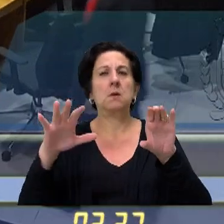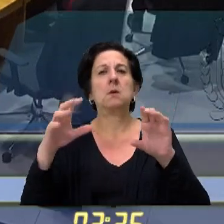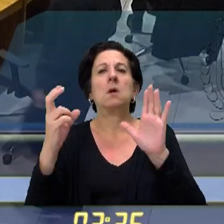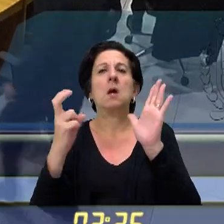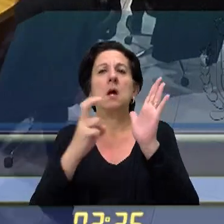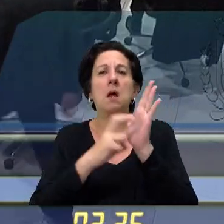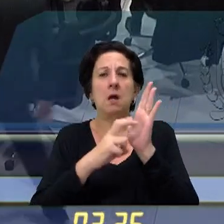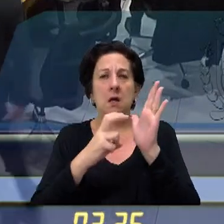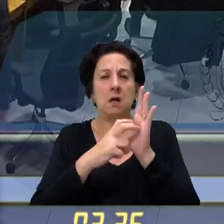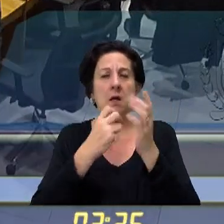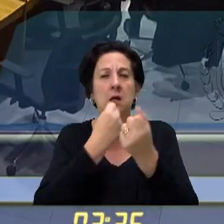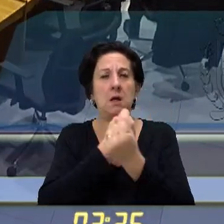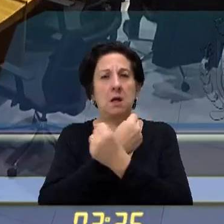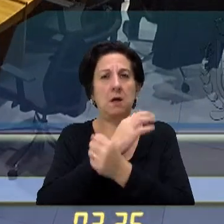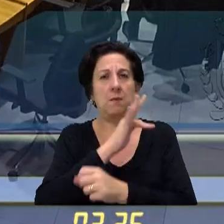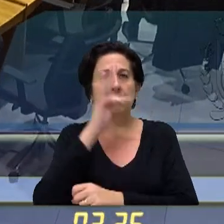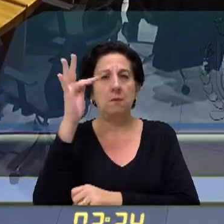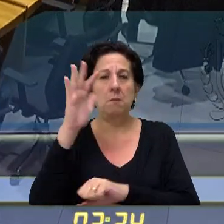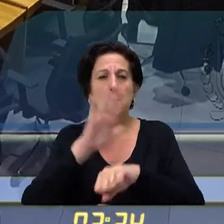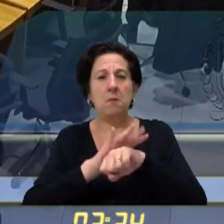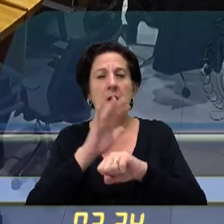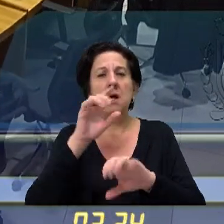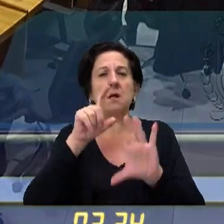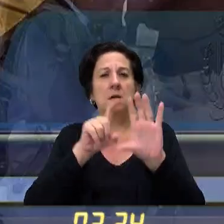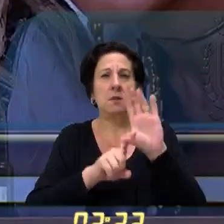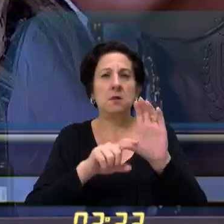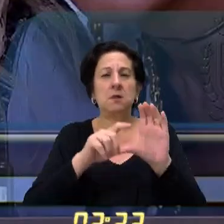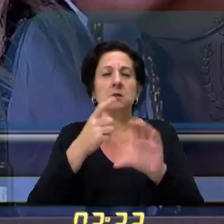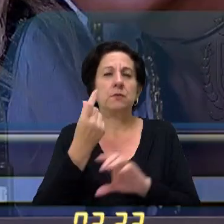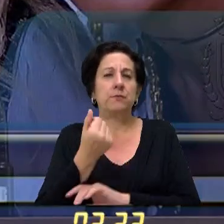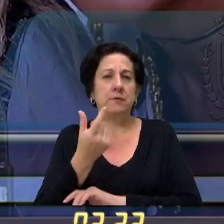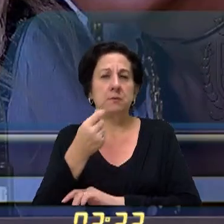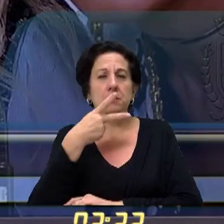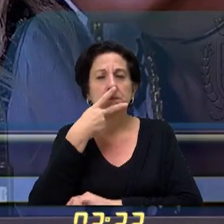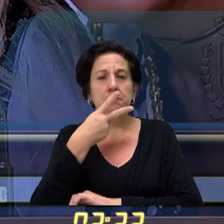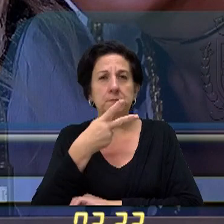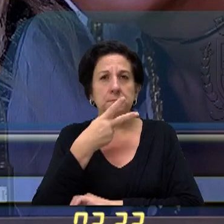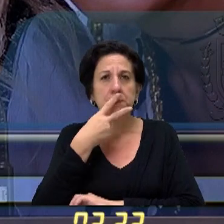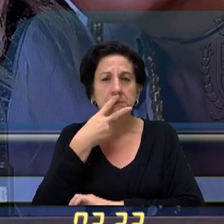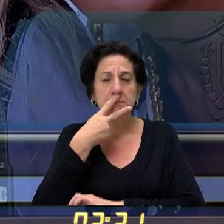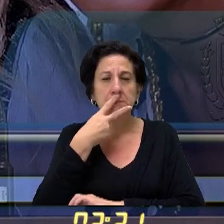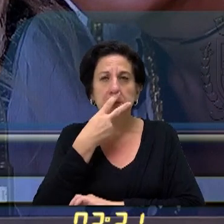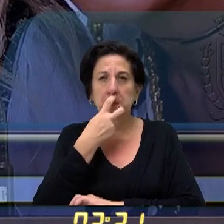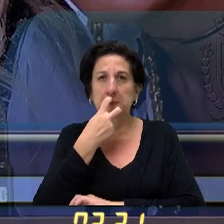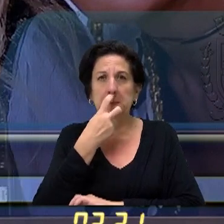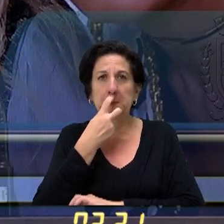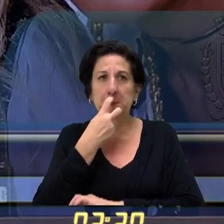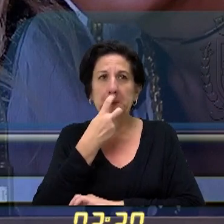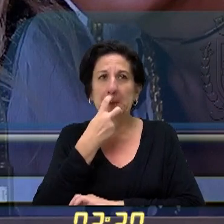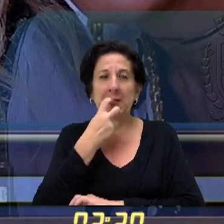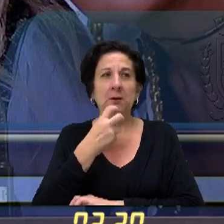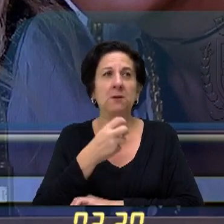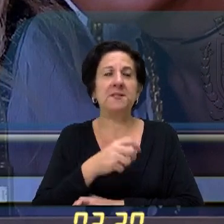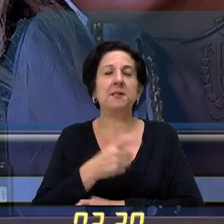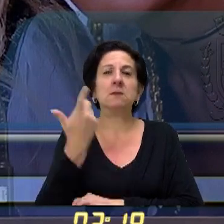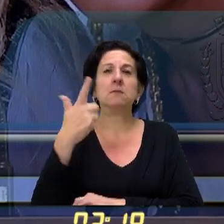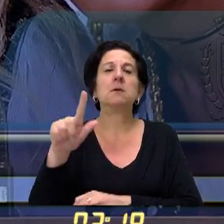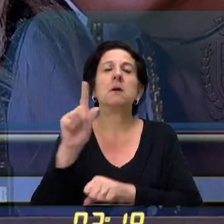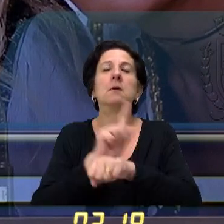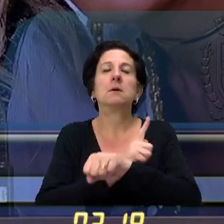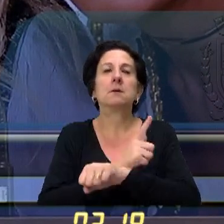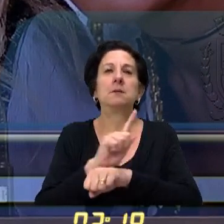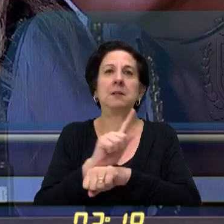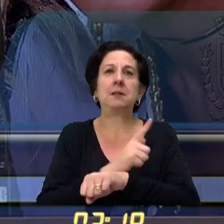Federal. Temos mais financiamentos para o município de Santa Cruz do Sul. Já em outra gestão,